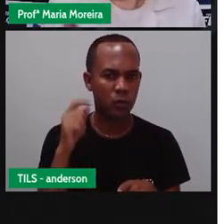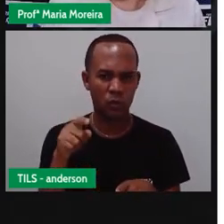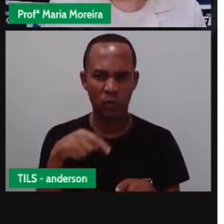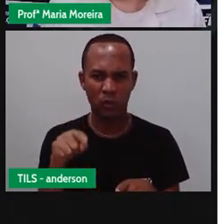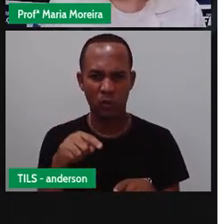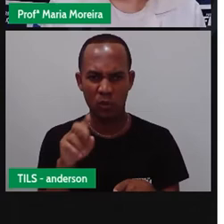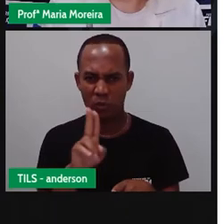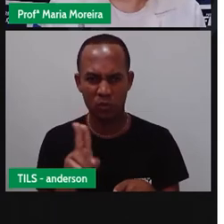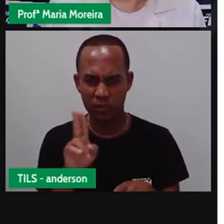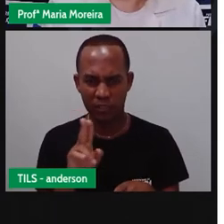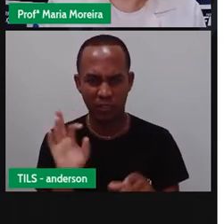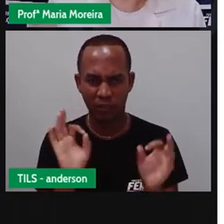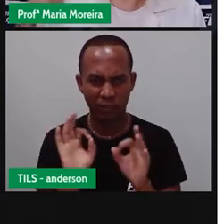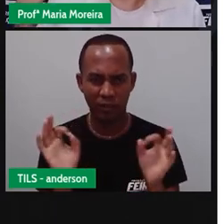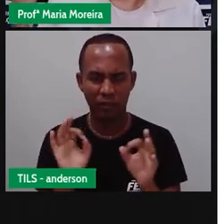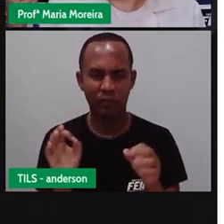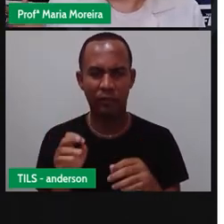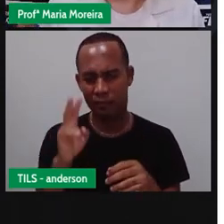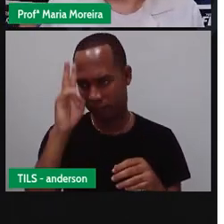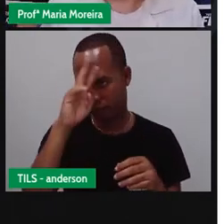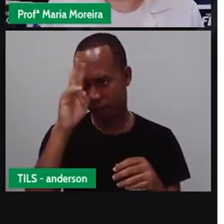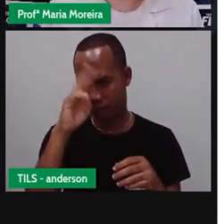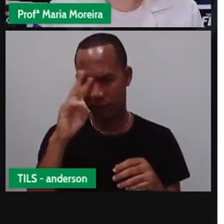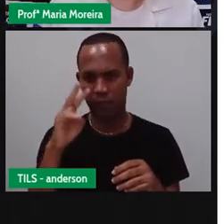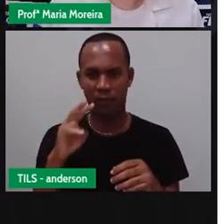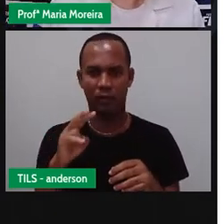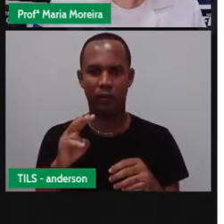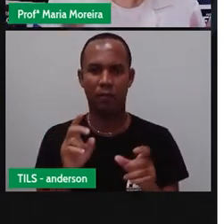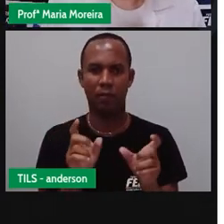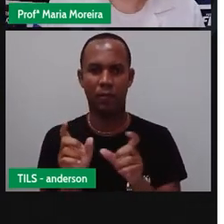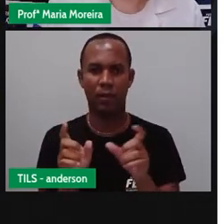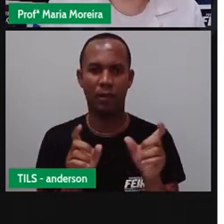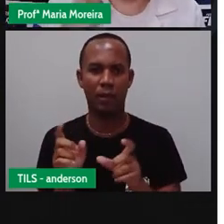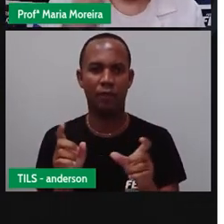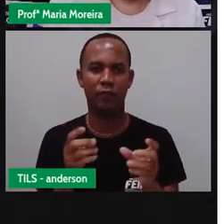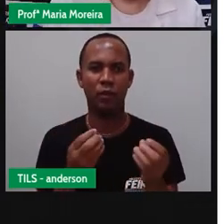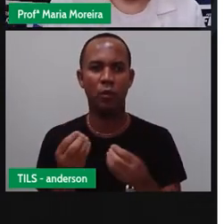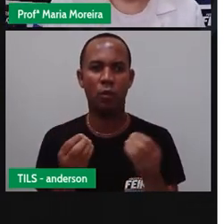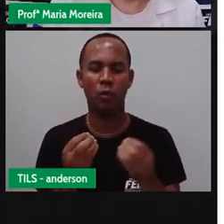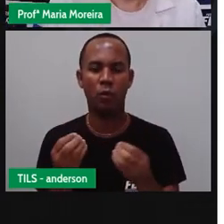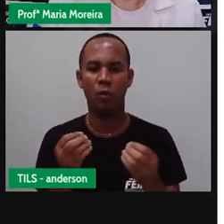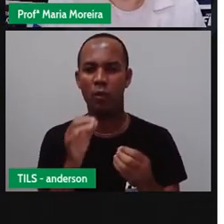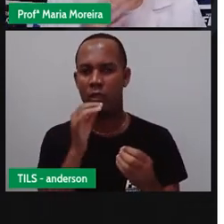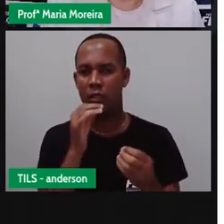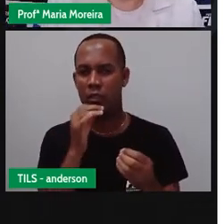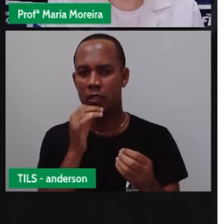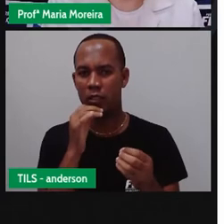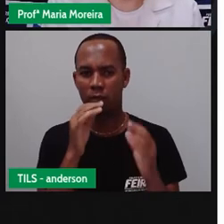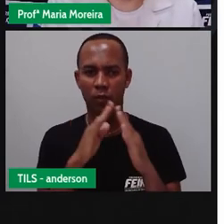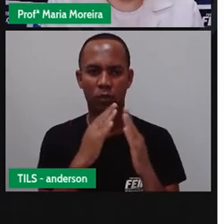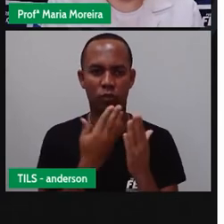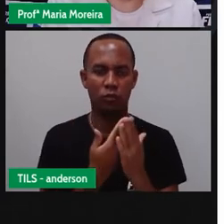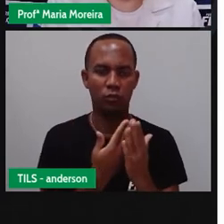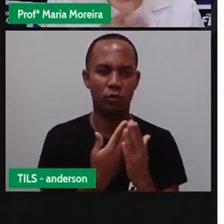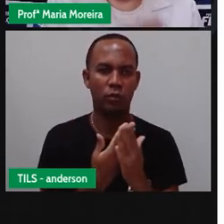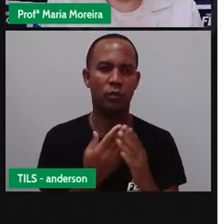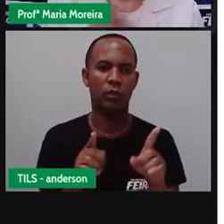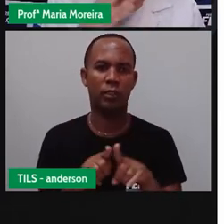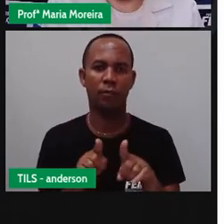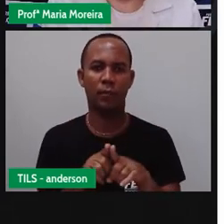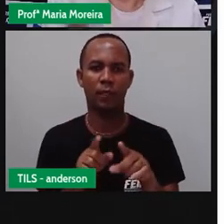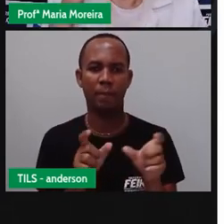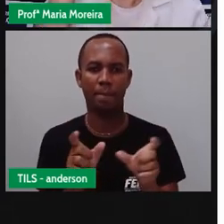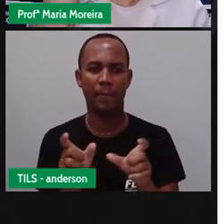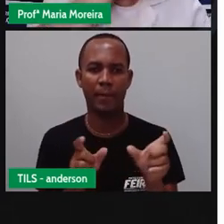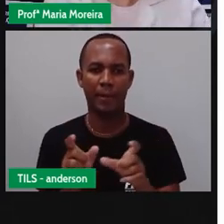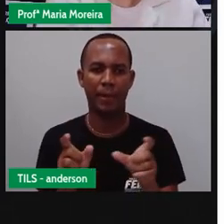a gente utiliza lembra cabra Caloi a palavra de origem Latina quem já está inclusive estudou aqui em outras aulas né